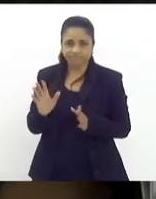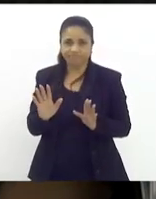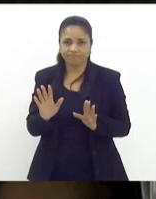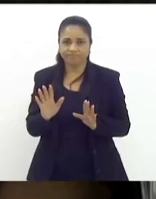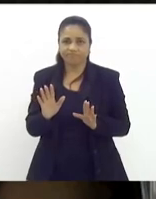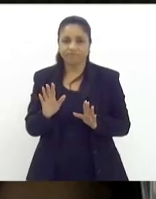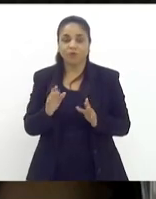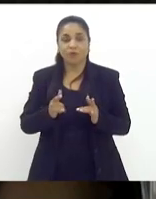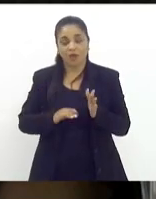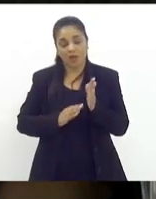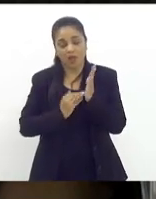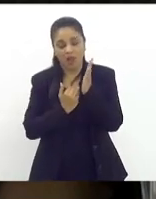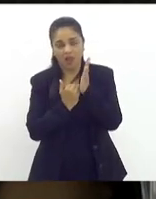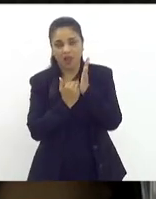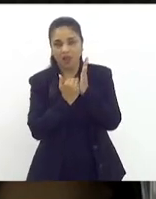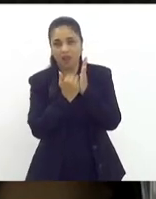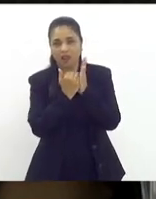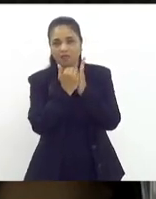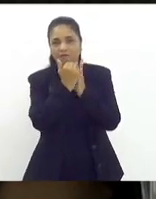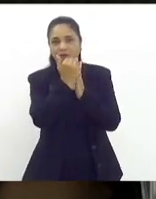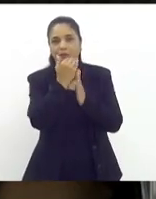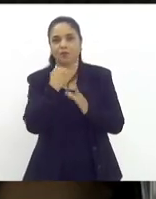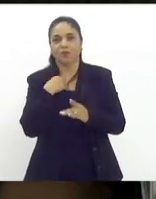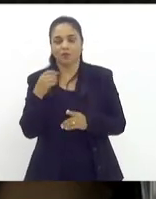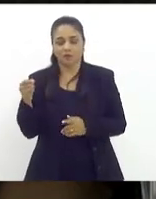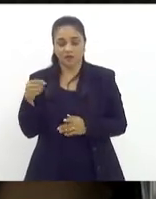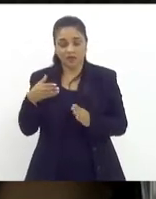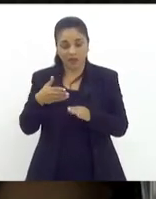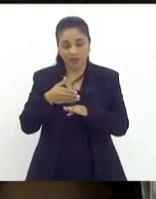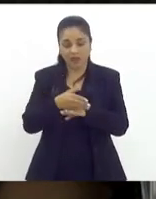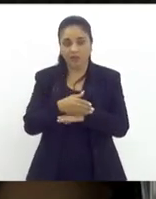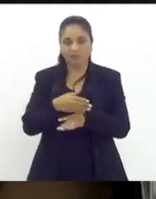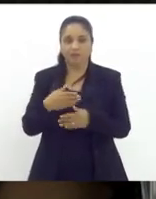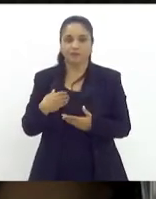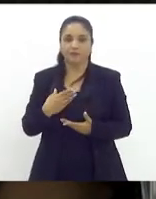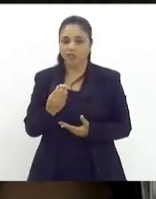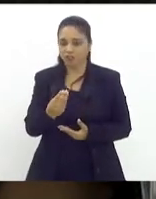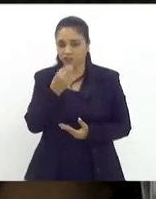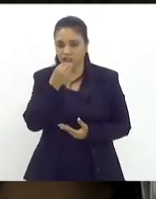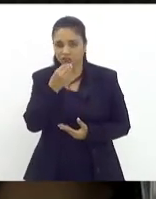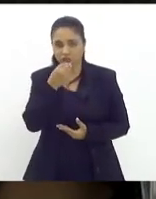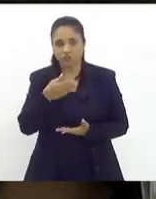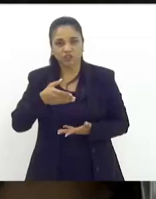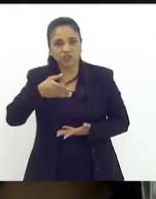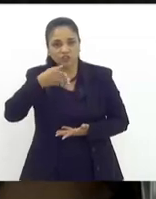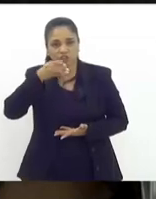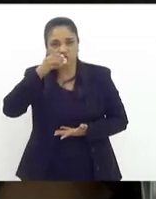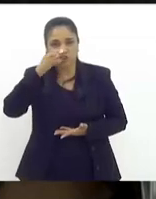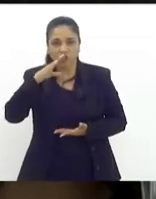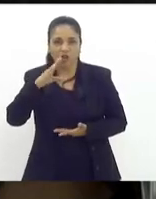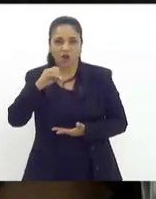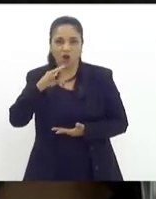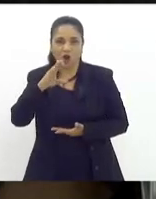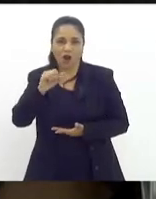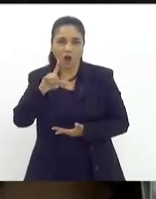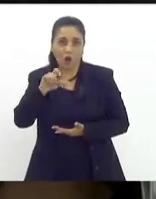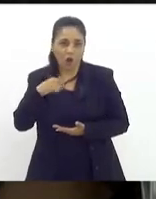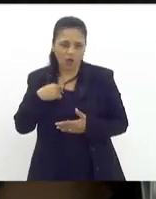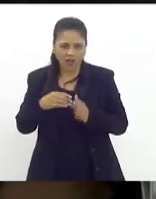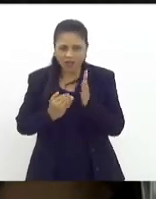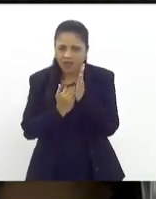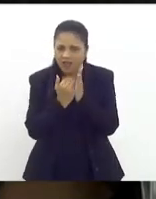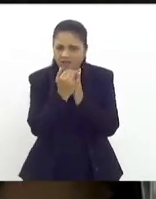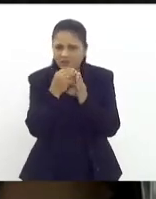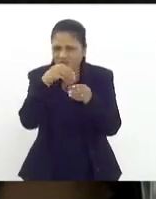num elevador o cara com um sanduíche e um copo de Coca-Cola. O elevador não é lugar de comer, né? Enfim, mas eu também